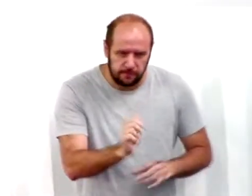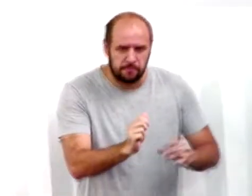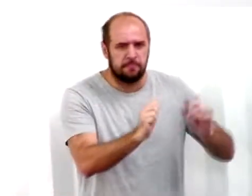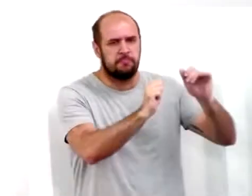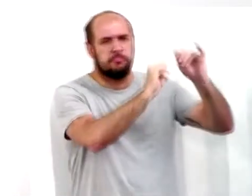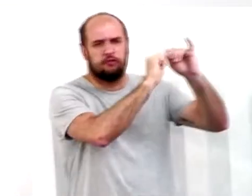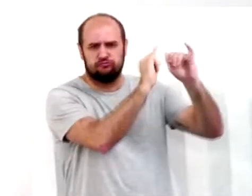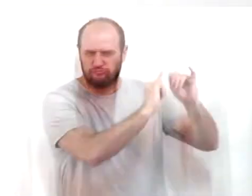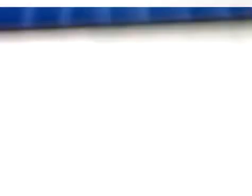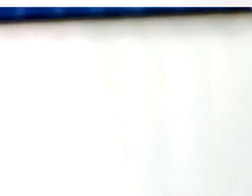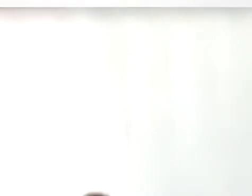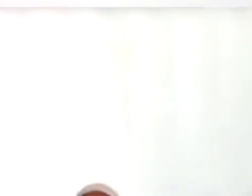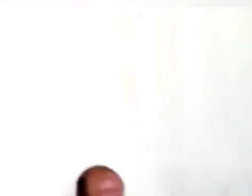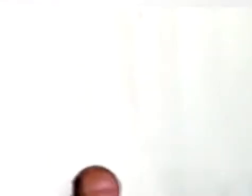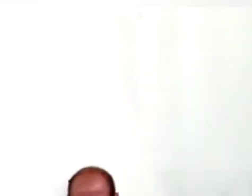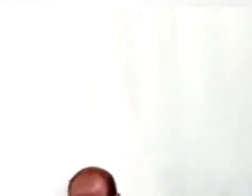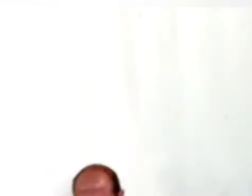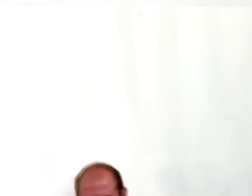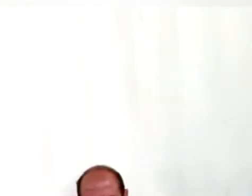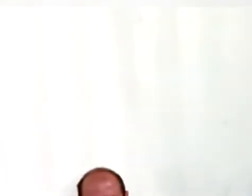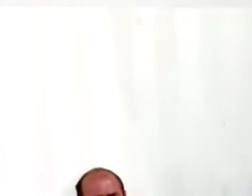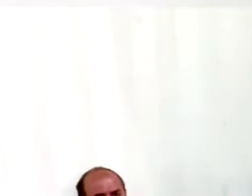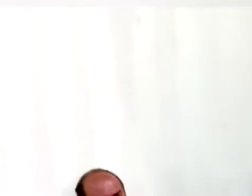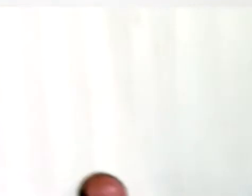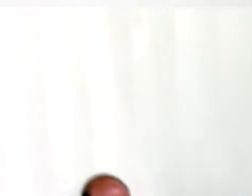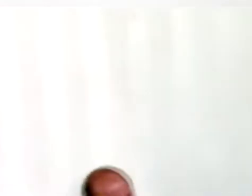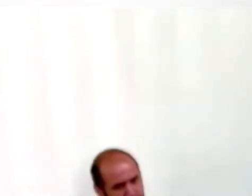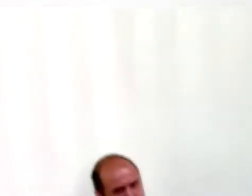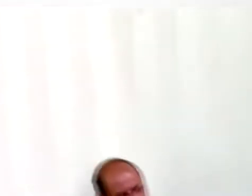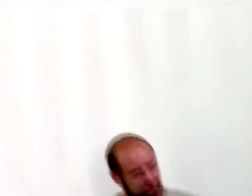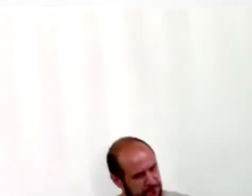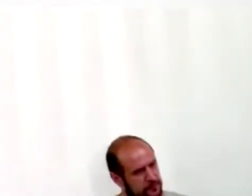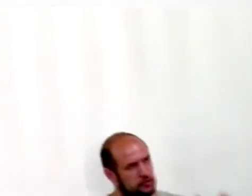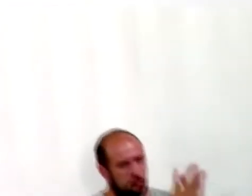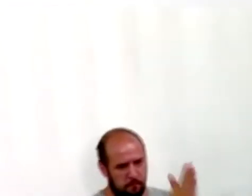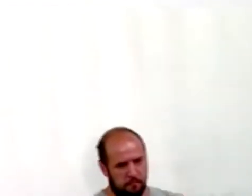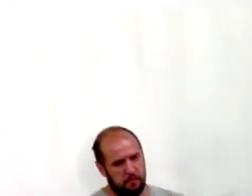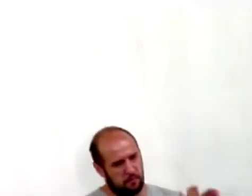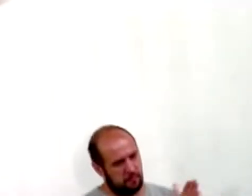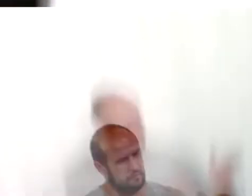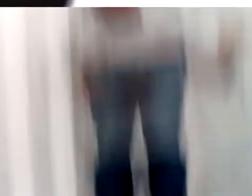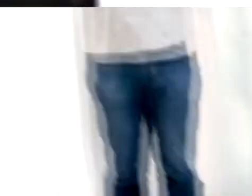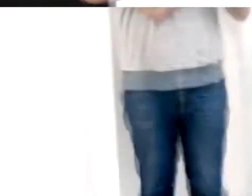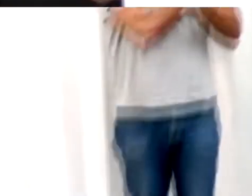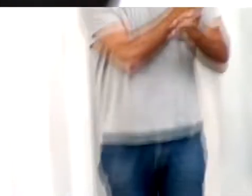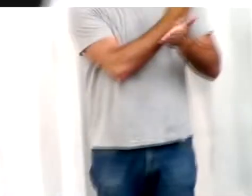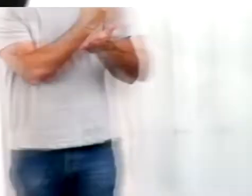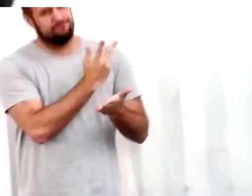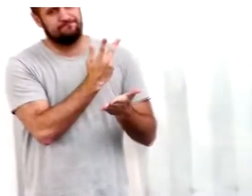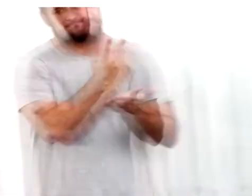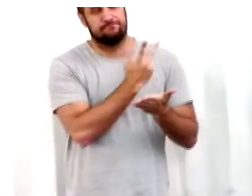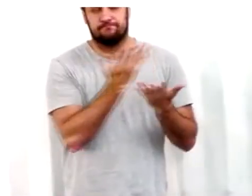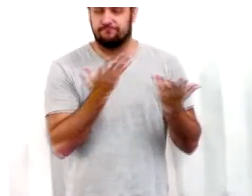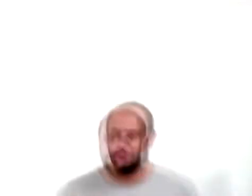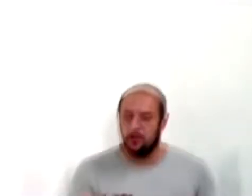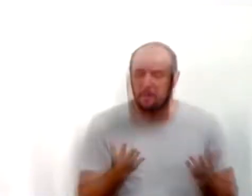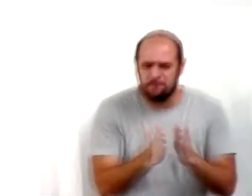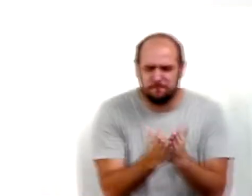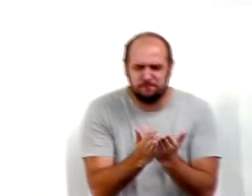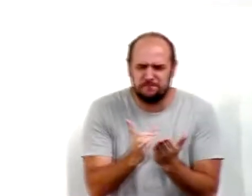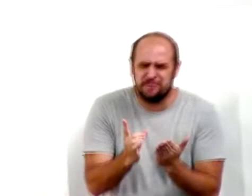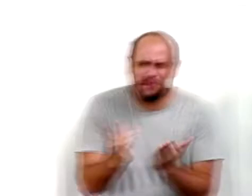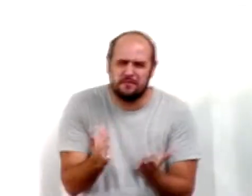das consequências de uma vida idolátrica. Mas, queridos, a palavra de Deus é